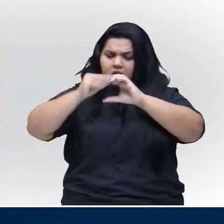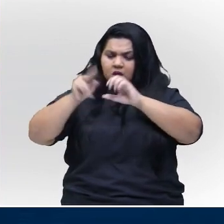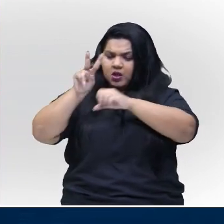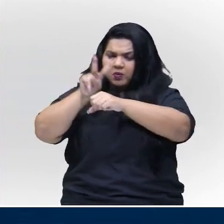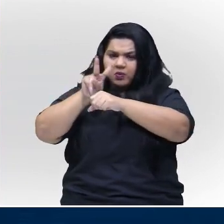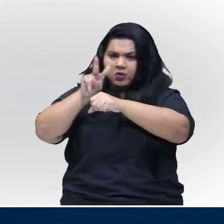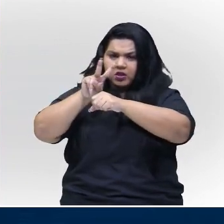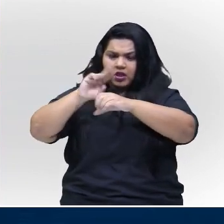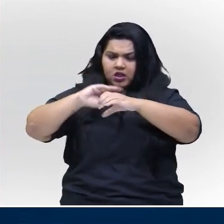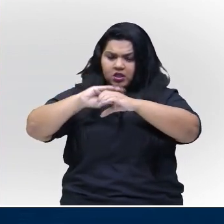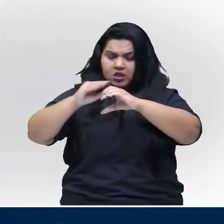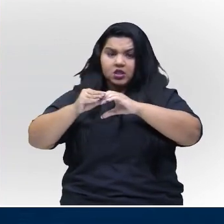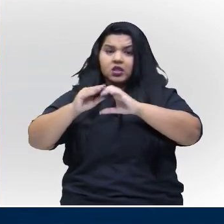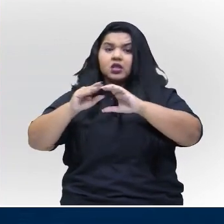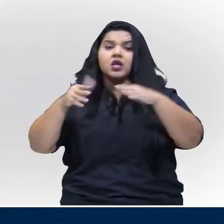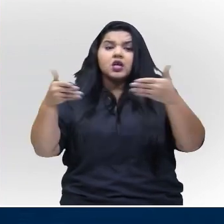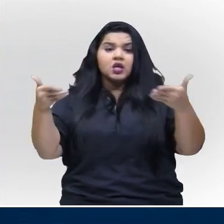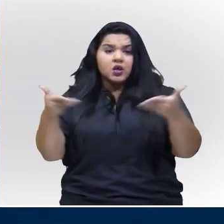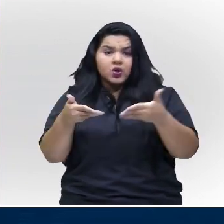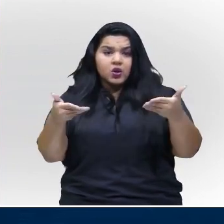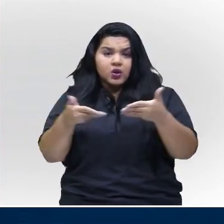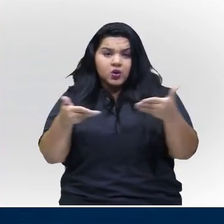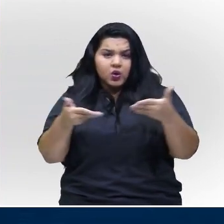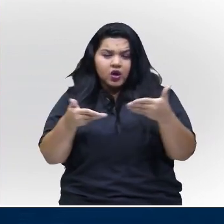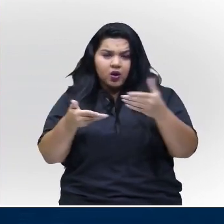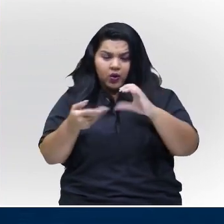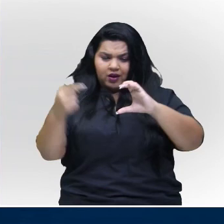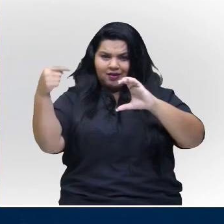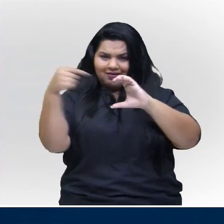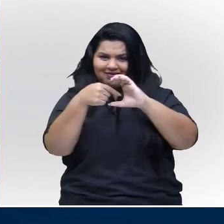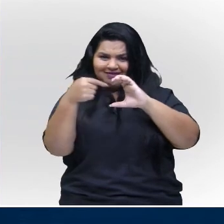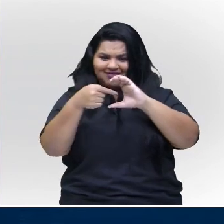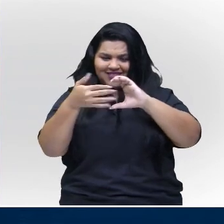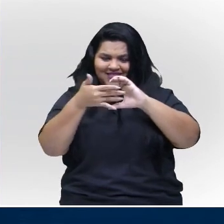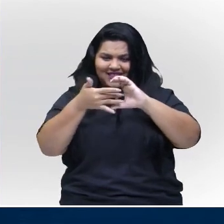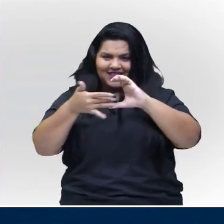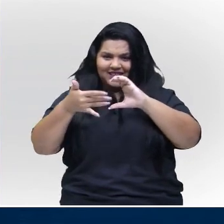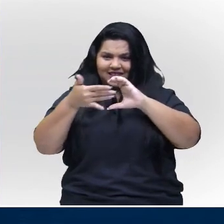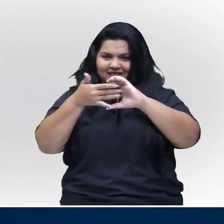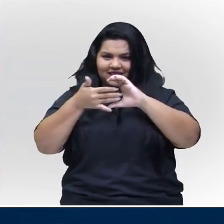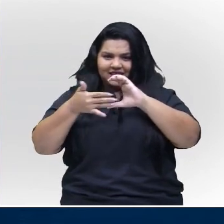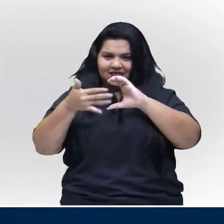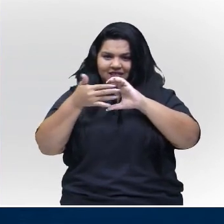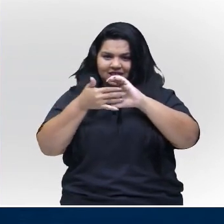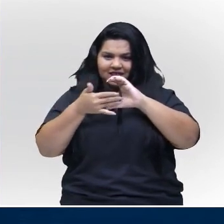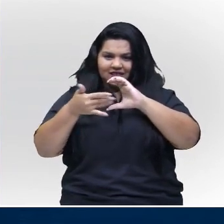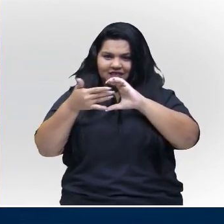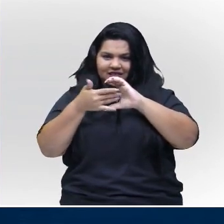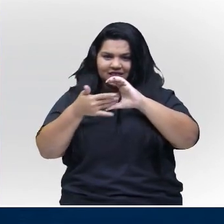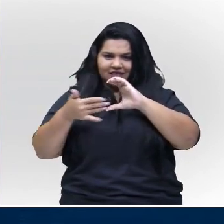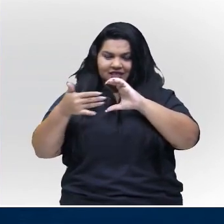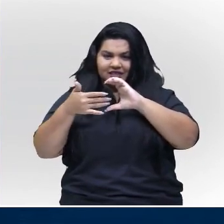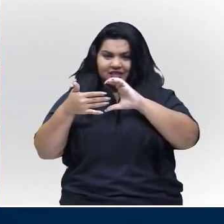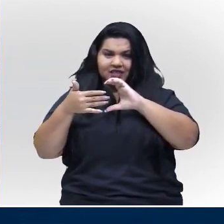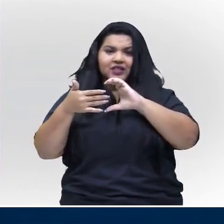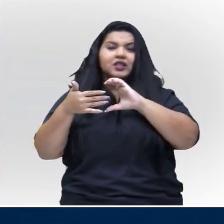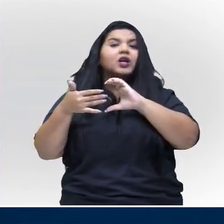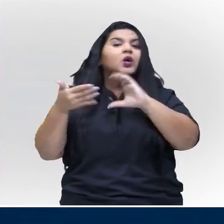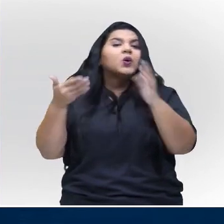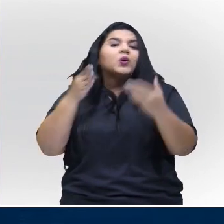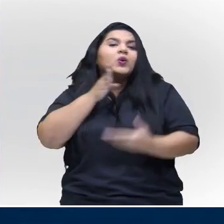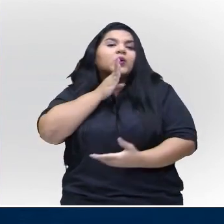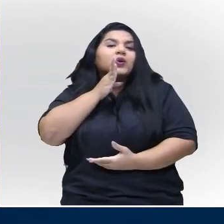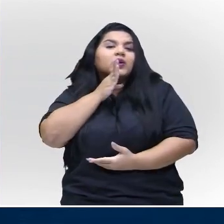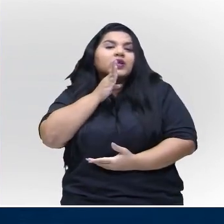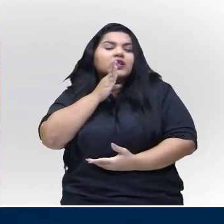célula, e agora a gente vai para o interior da célula. A gente vai da membrana para dentro. A gente vai conhecer ali do